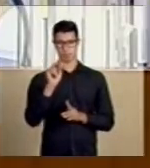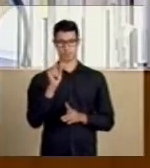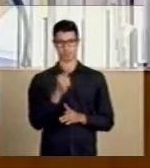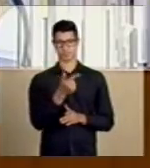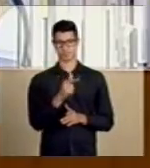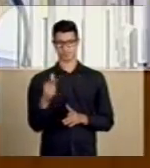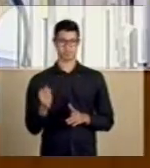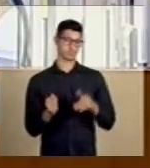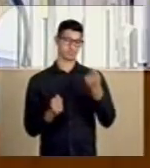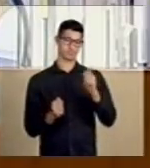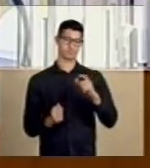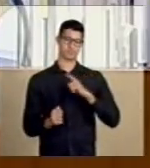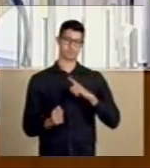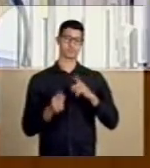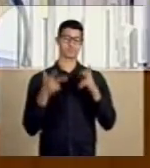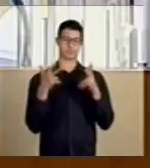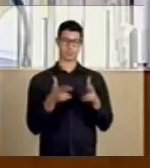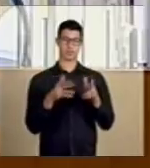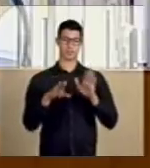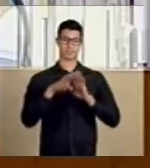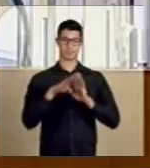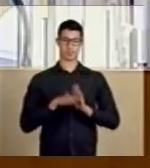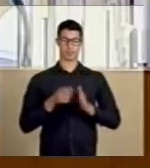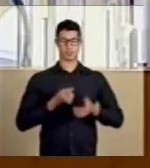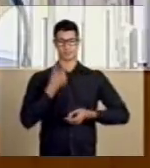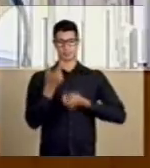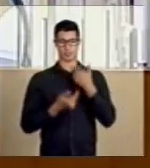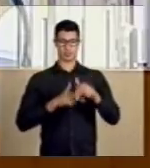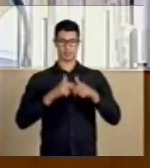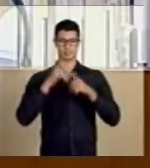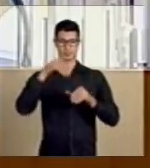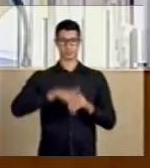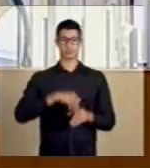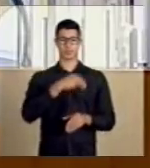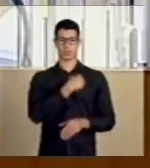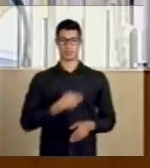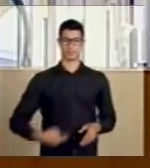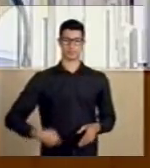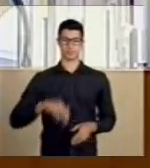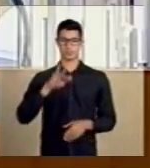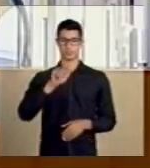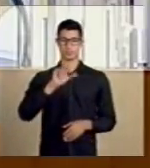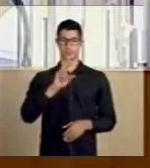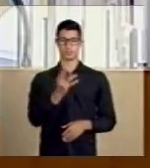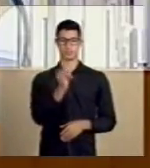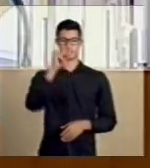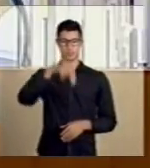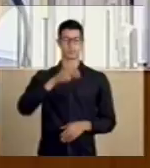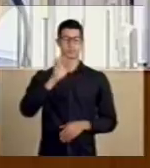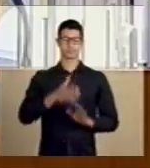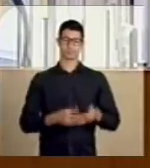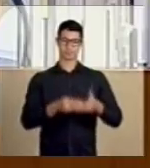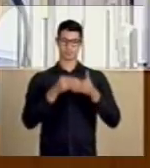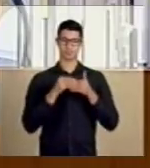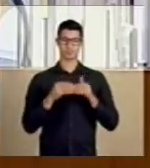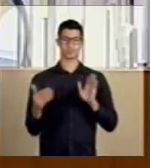são necessários, tal como posto e bem explicitado a partir do voto do ministro Fachin e com todas as achegas que foram trazidas